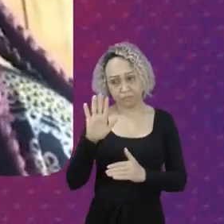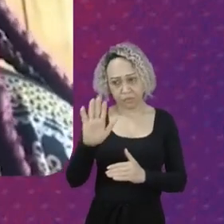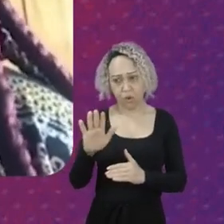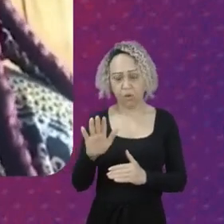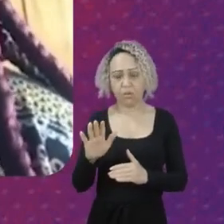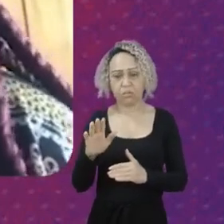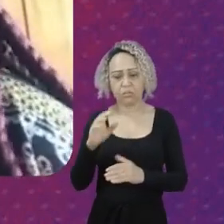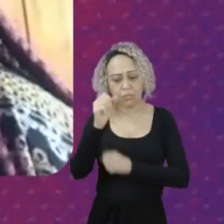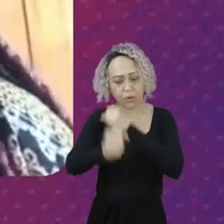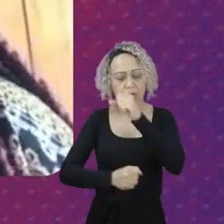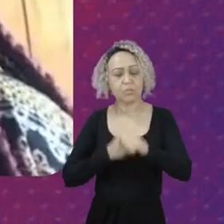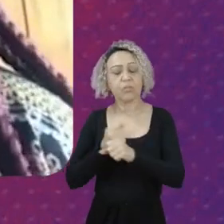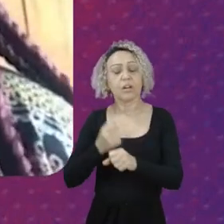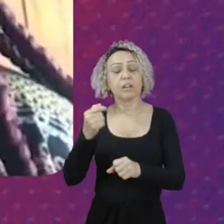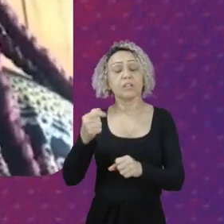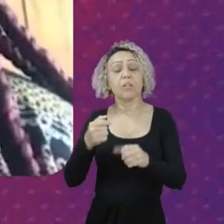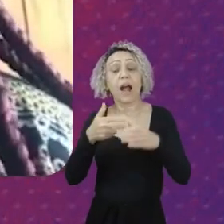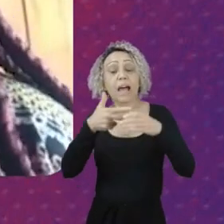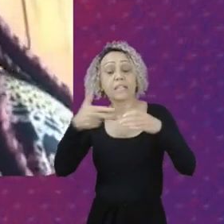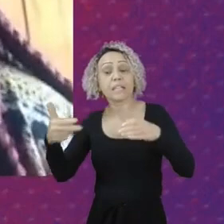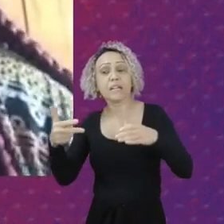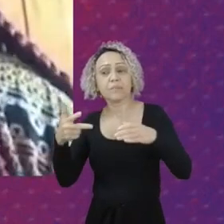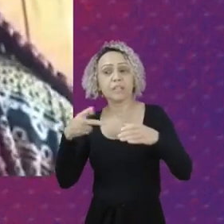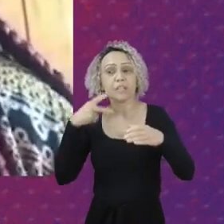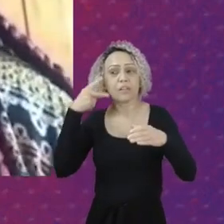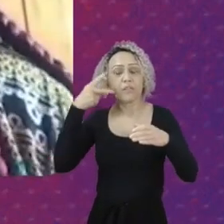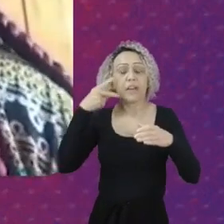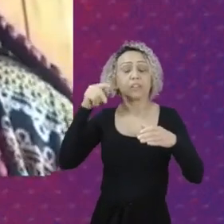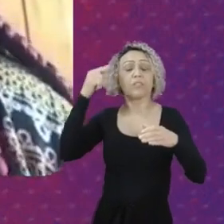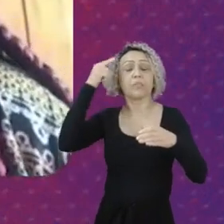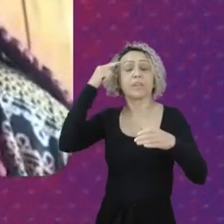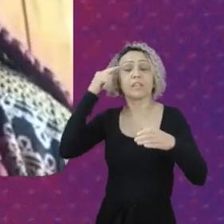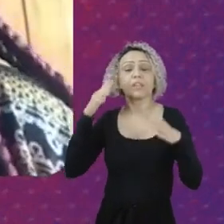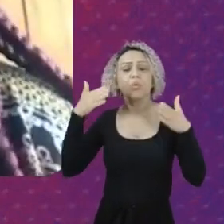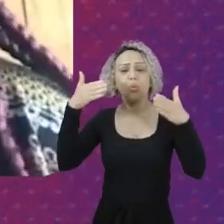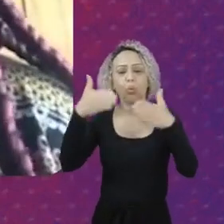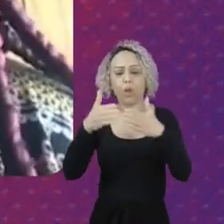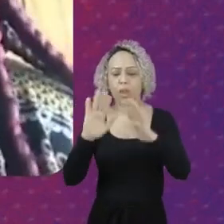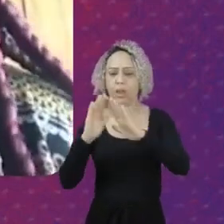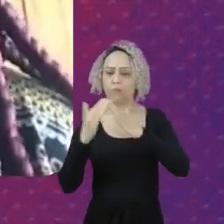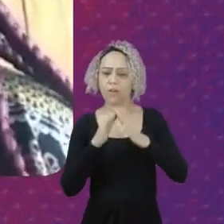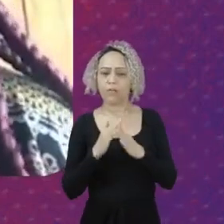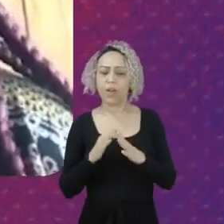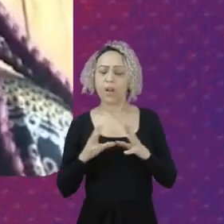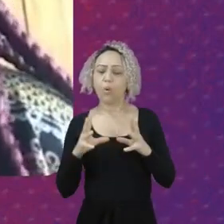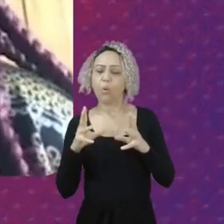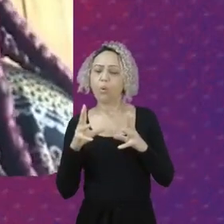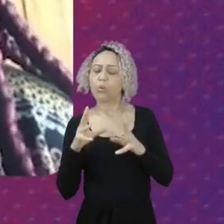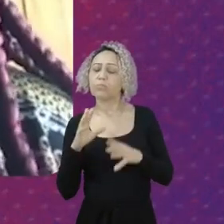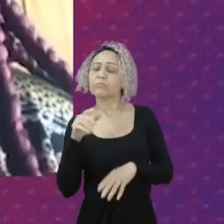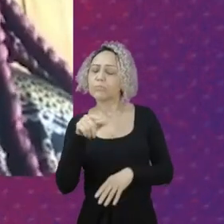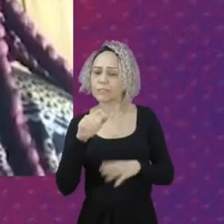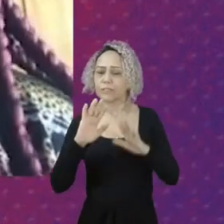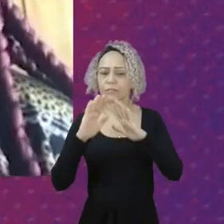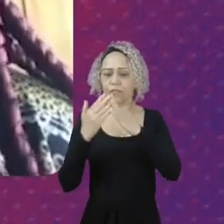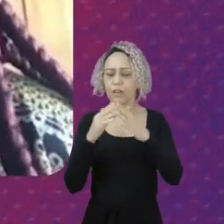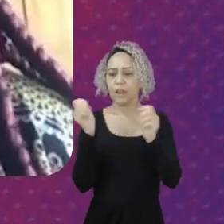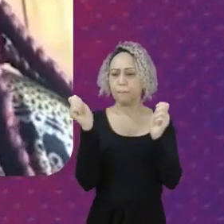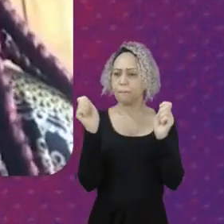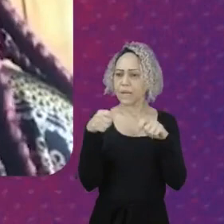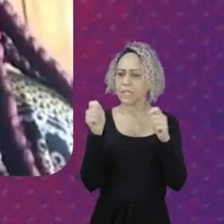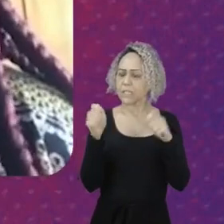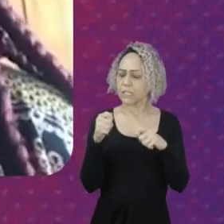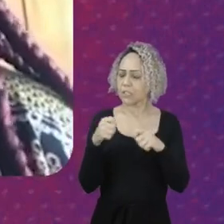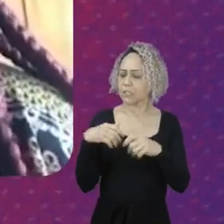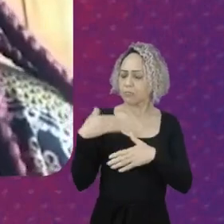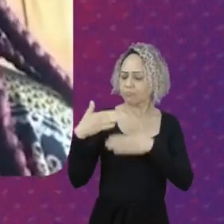no próximo ano, olhando para a favela, pensando no quanto a favela precisa incidir na discussão, na